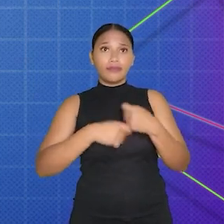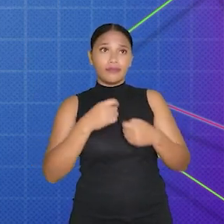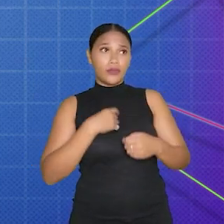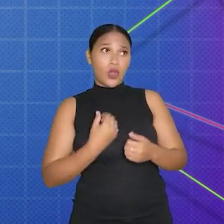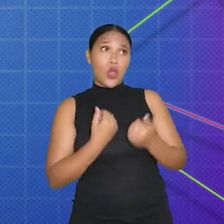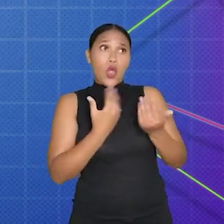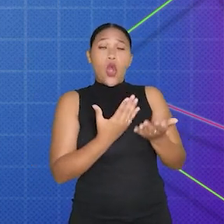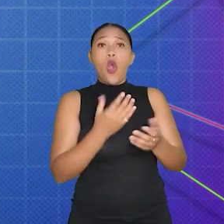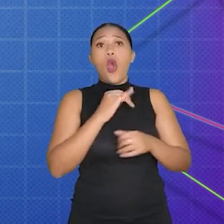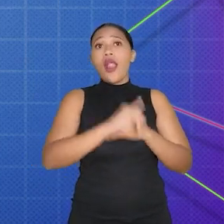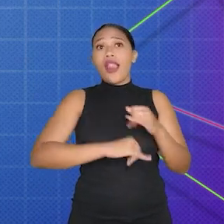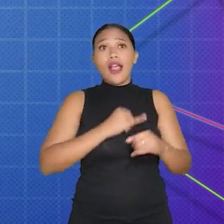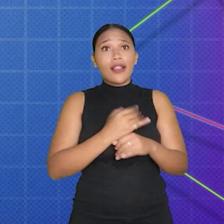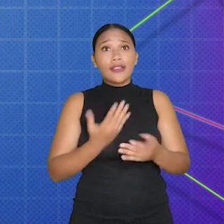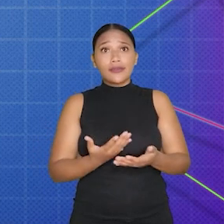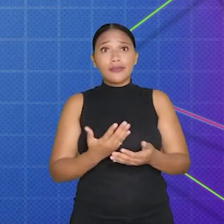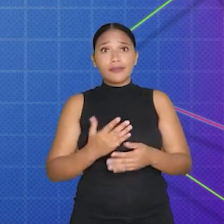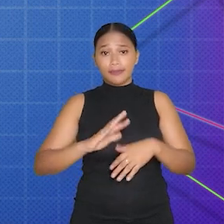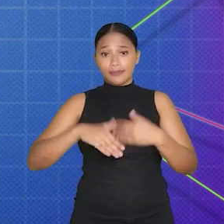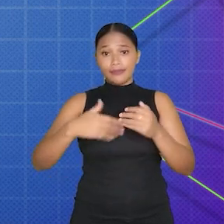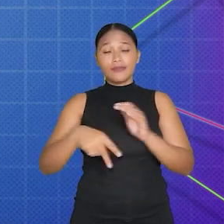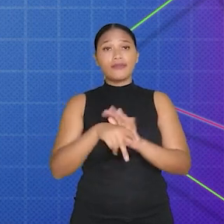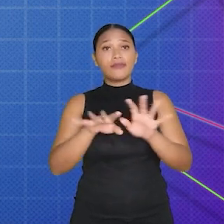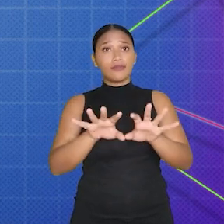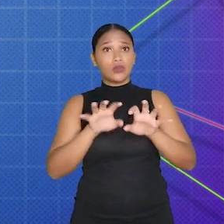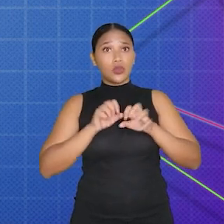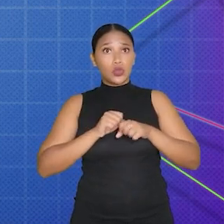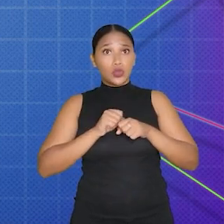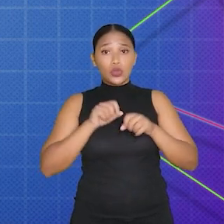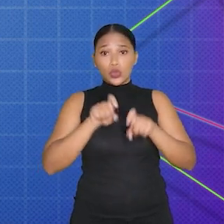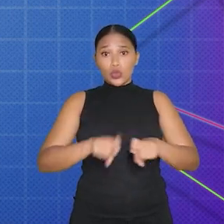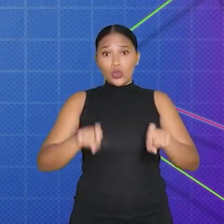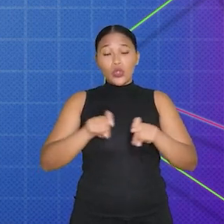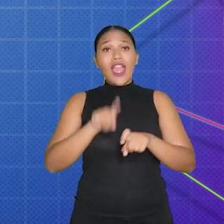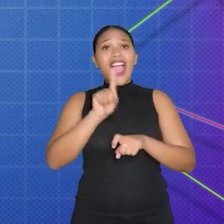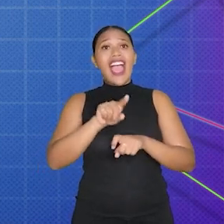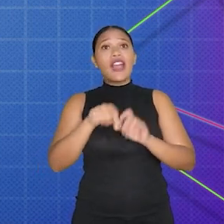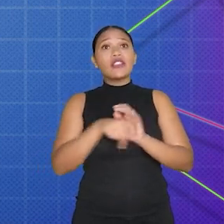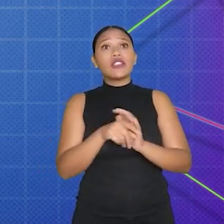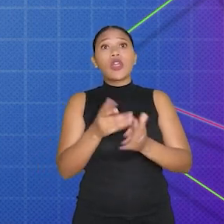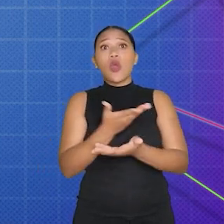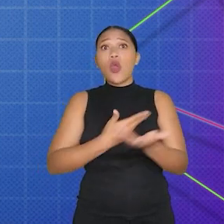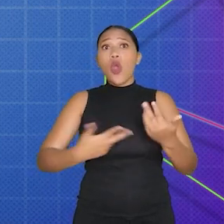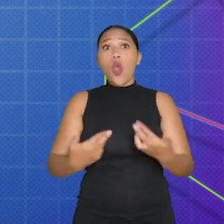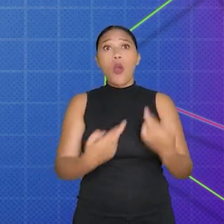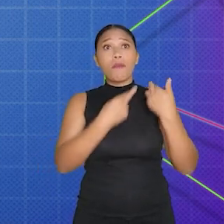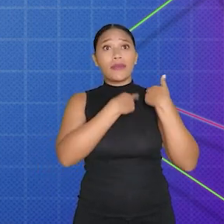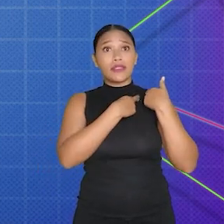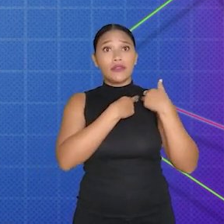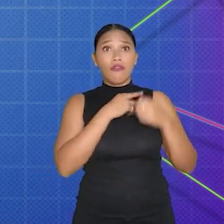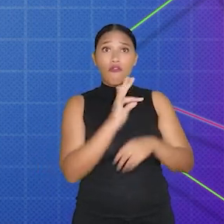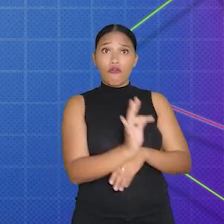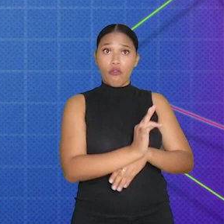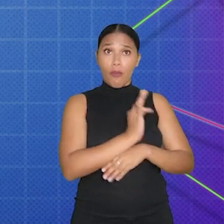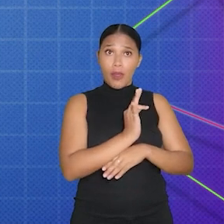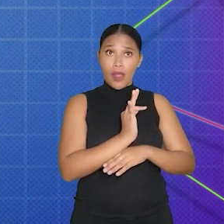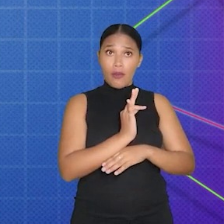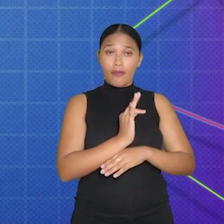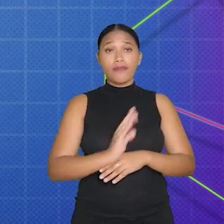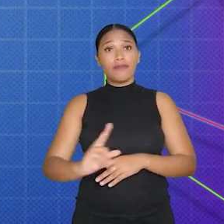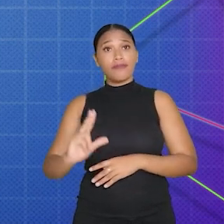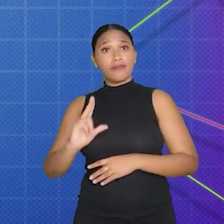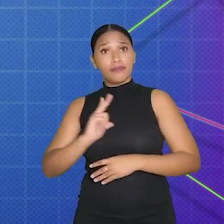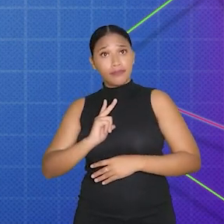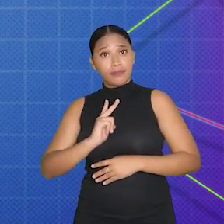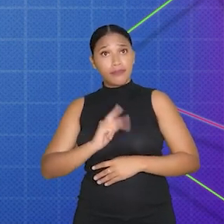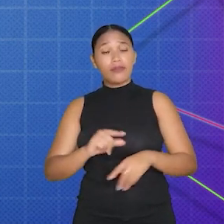recursos educacionais disponíveis online. O desenvolvimento da alfabetização digital é uma responsabilidade compartilhada entre a educação